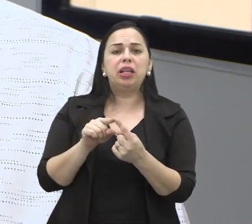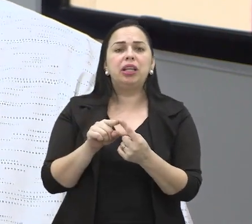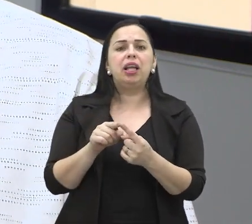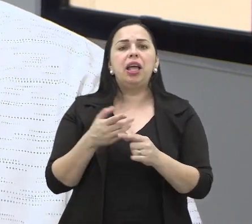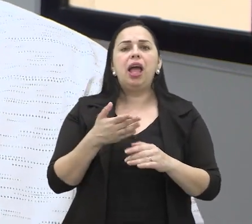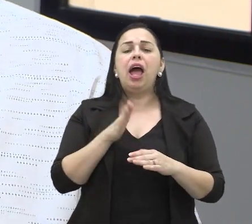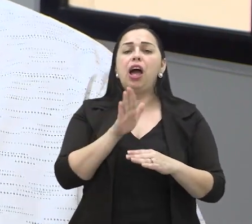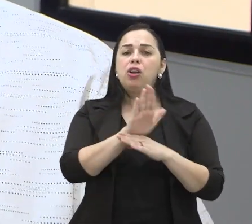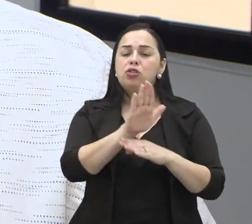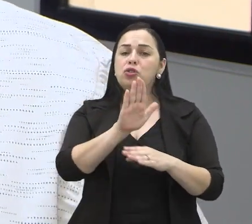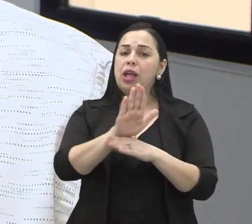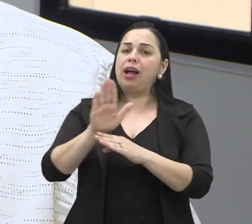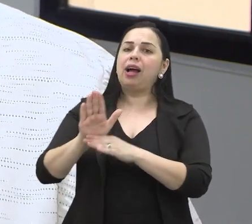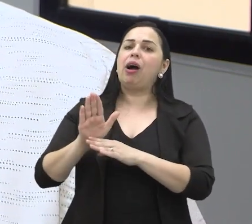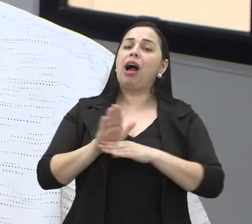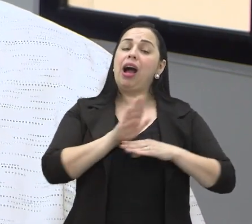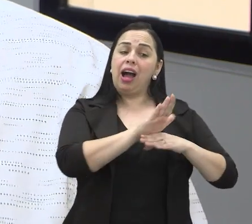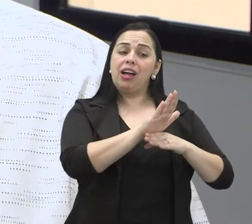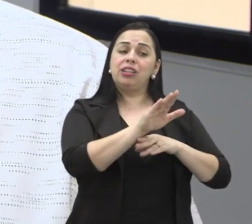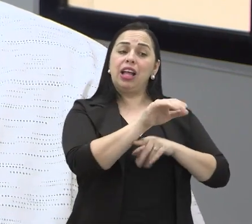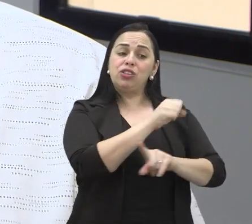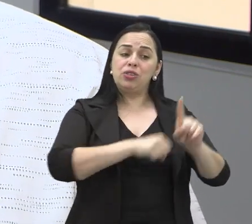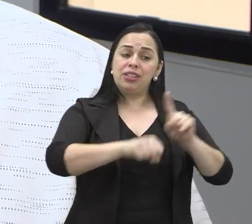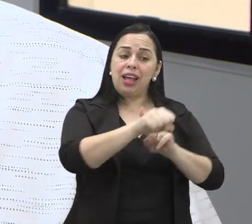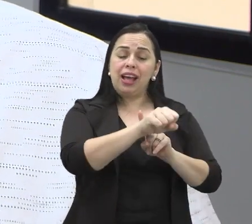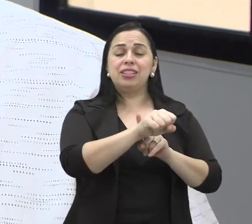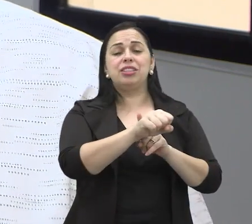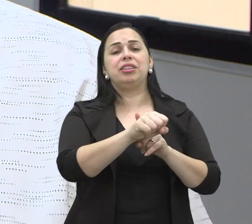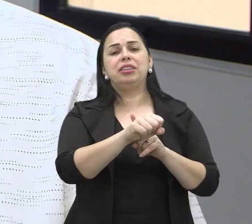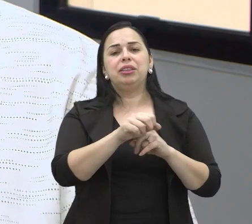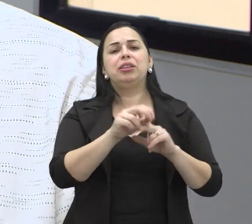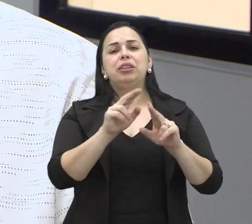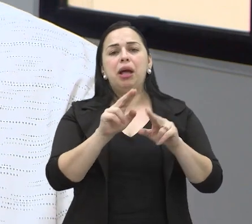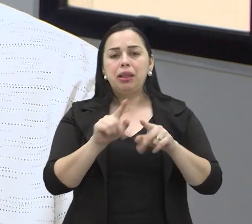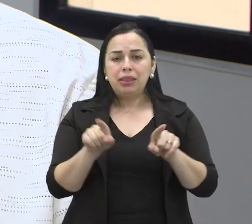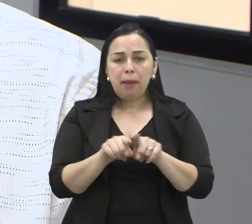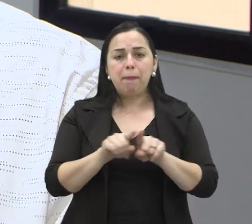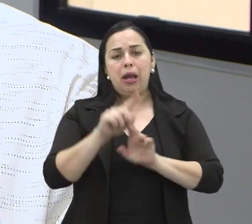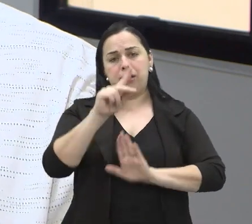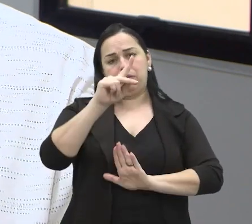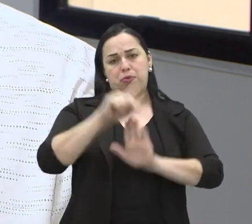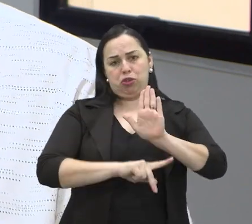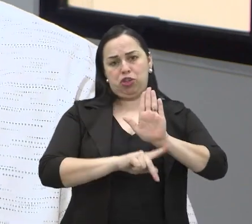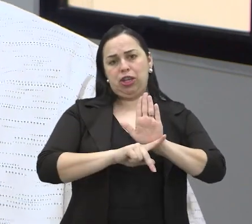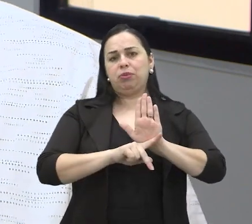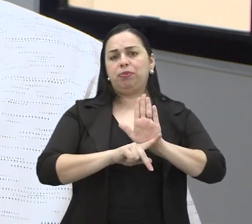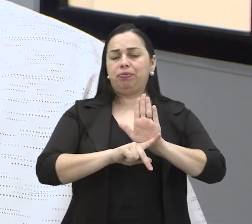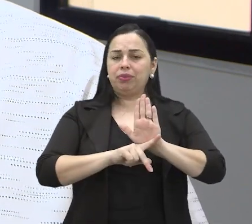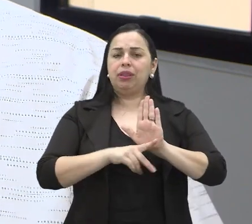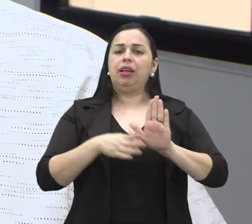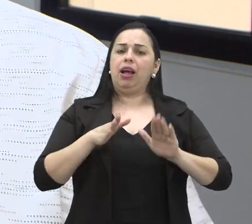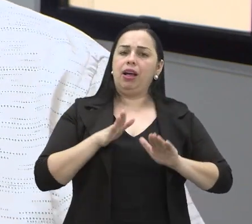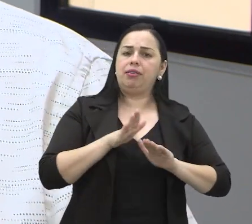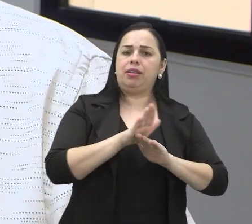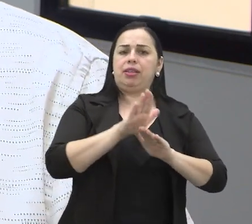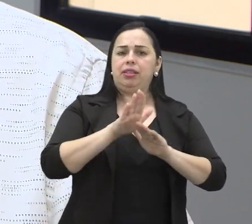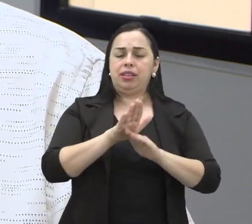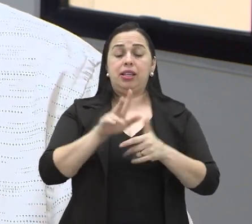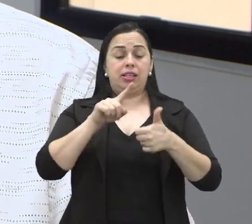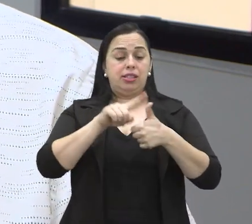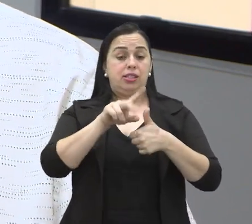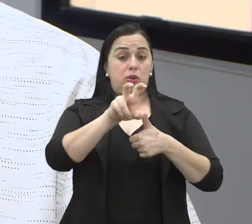loteria municipal. E o intuito da loteria municipal, o que é? É poder ajudar alguns programas sociais, né? E dentro desses